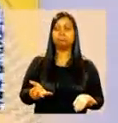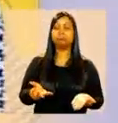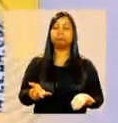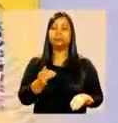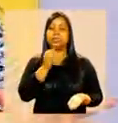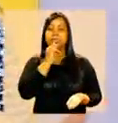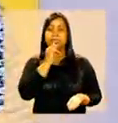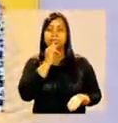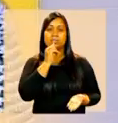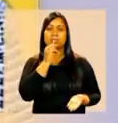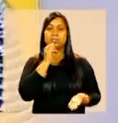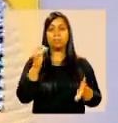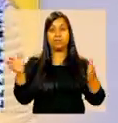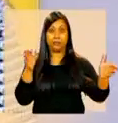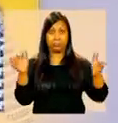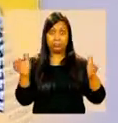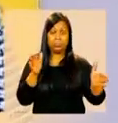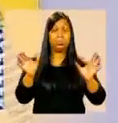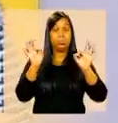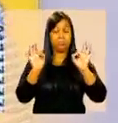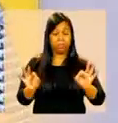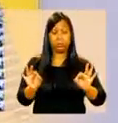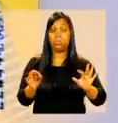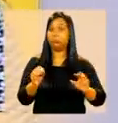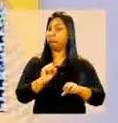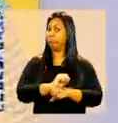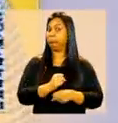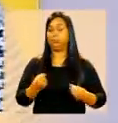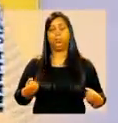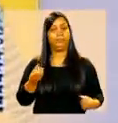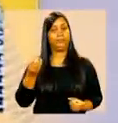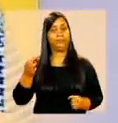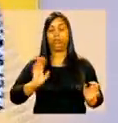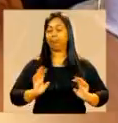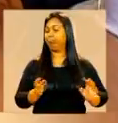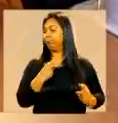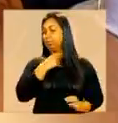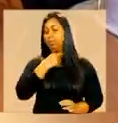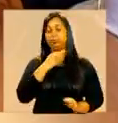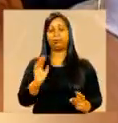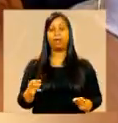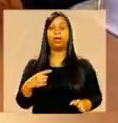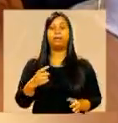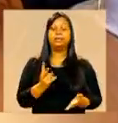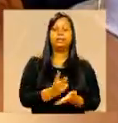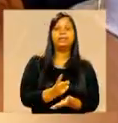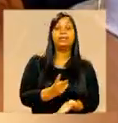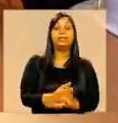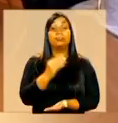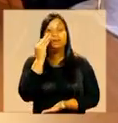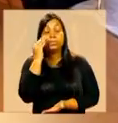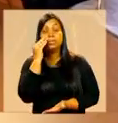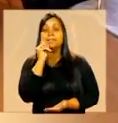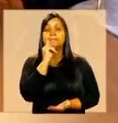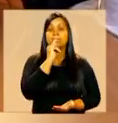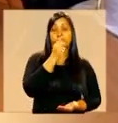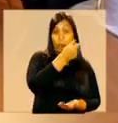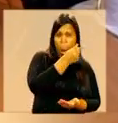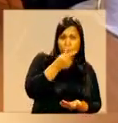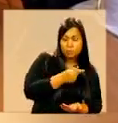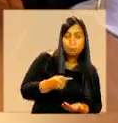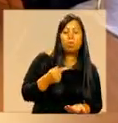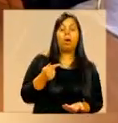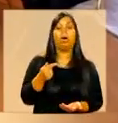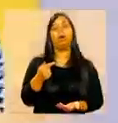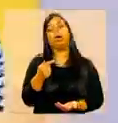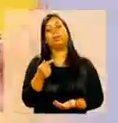exemplo, Black Friday, essas ações, as datas comemorativas. Impossível, Entendi, né? Não tem como, dá, né? Não dá. E a gente sempre tenta, se são 2 semanas, vamos supor, igual eu fiquei